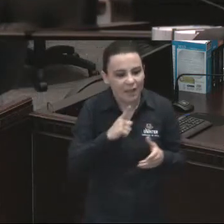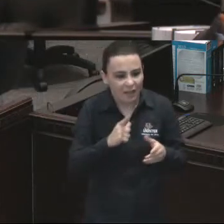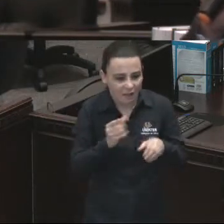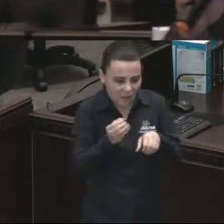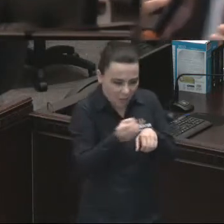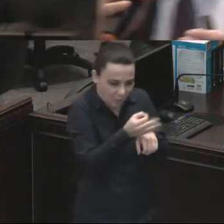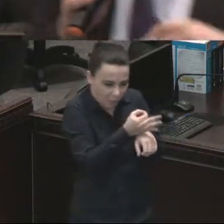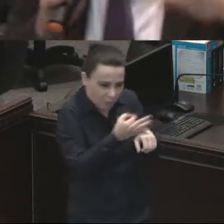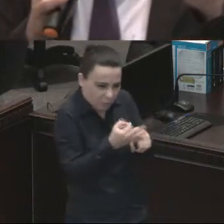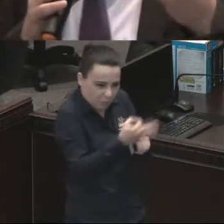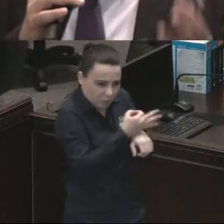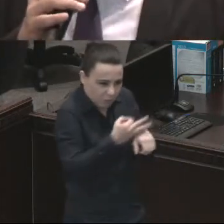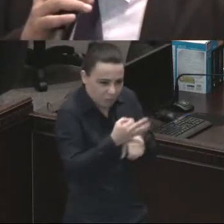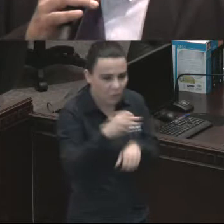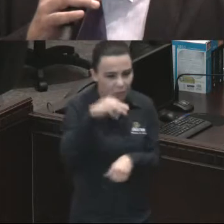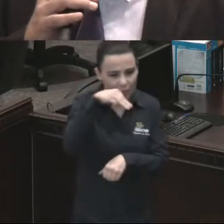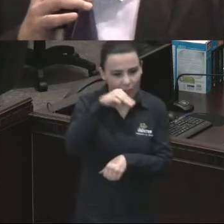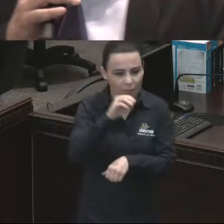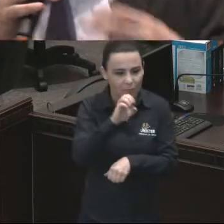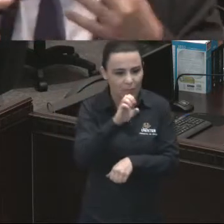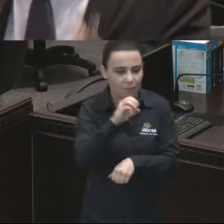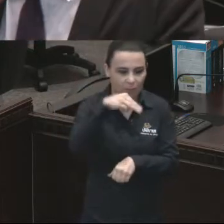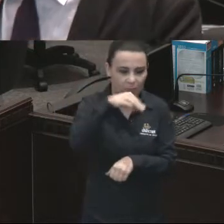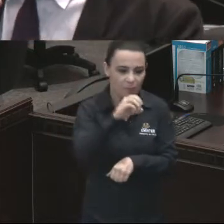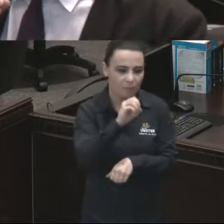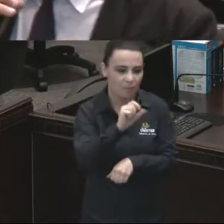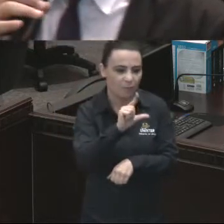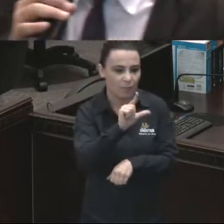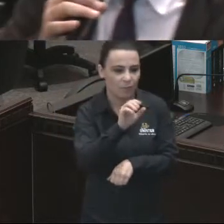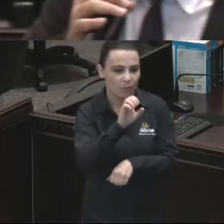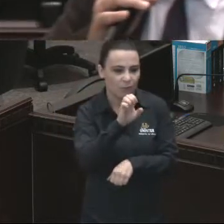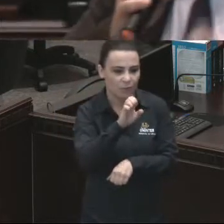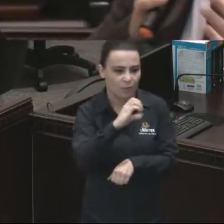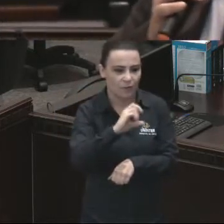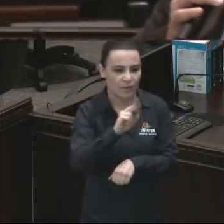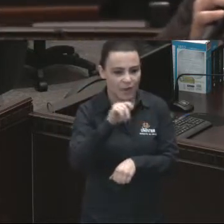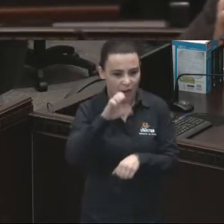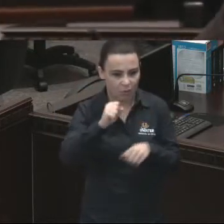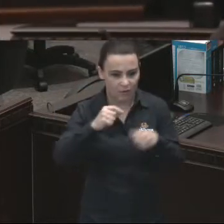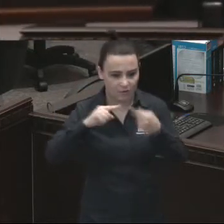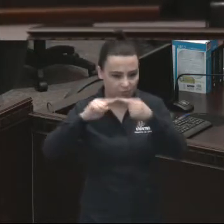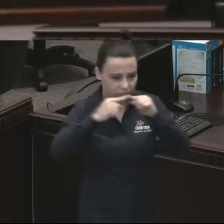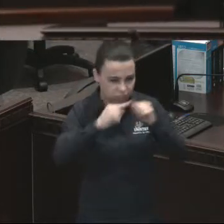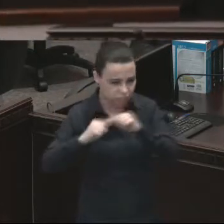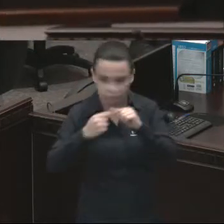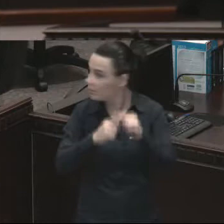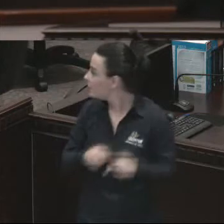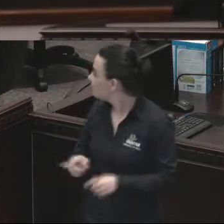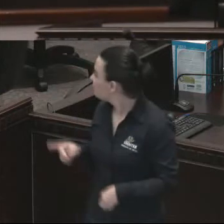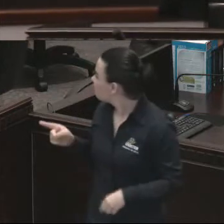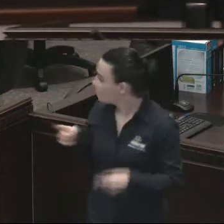elas são feitas, são desenhadas para isso, elas precisam ficar no nosso corpo por um determinado tempo